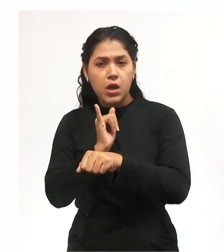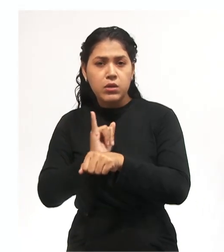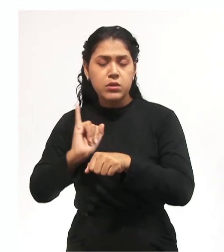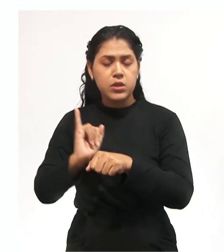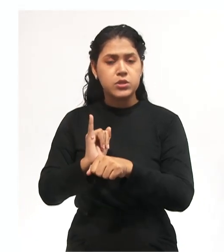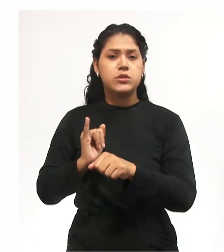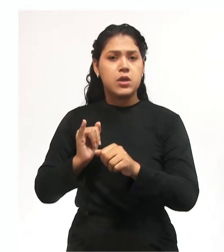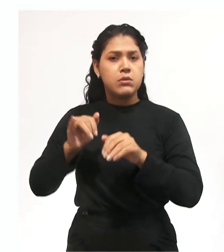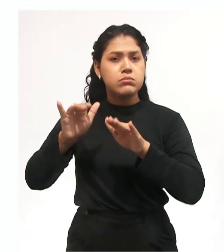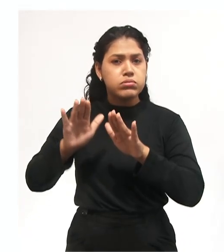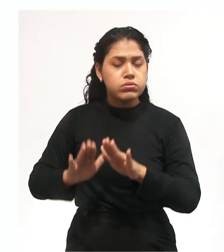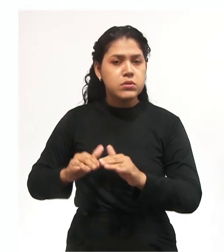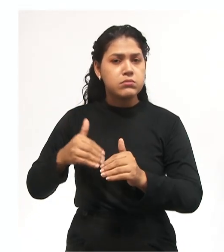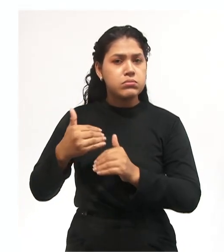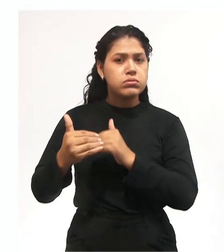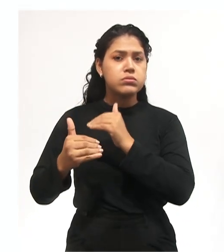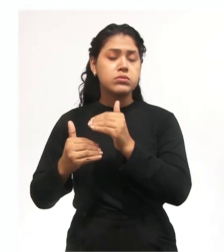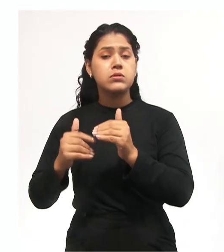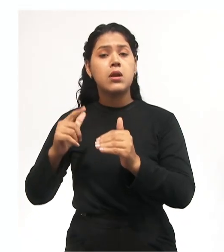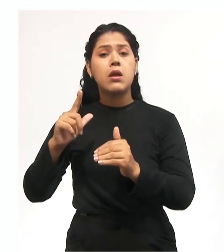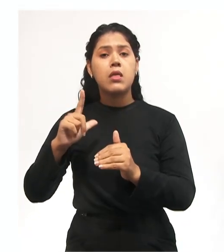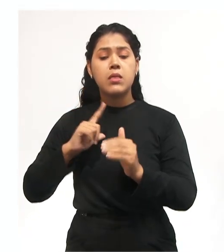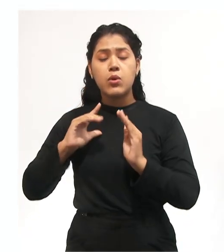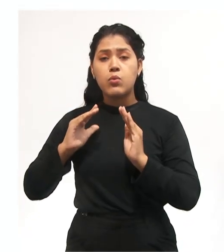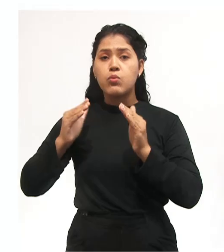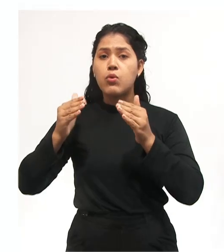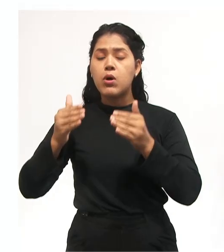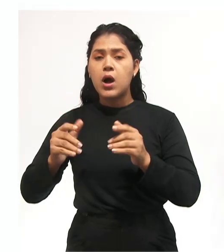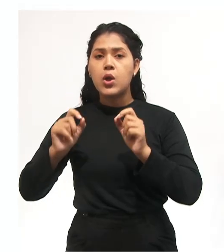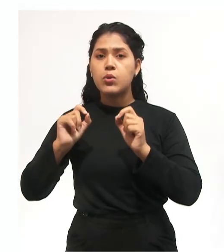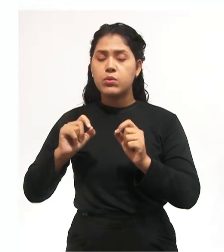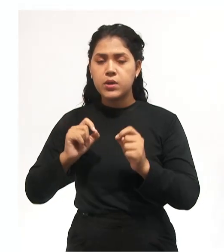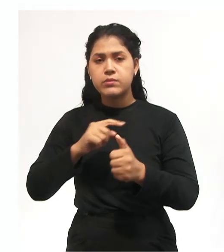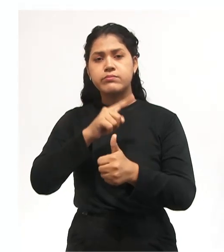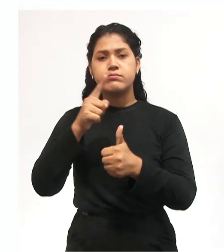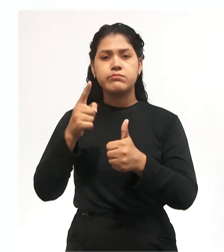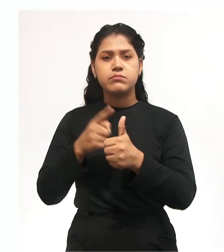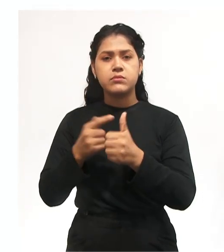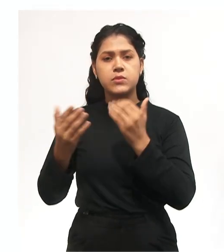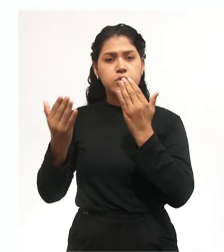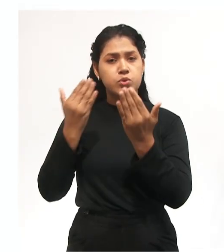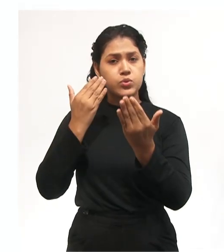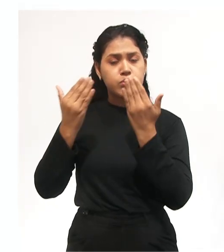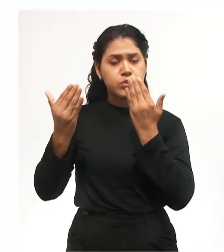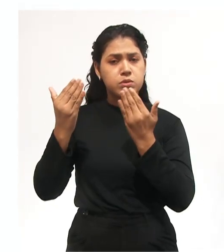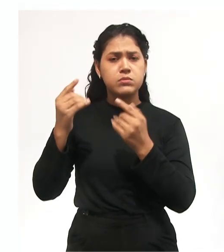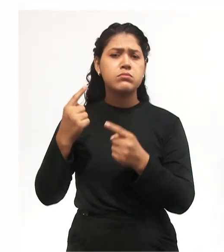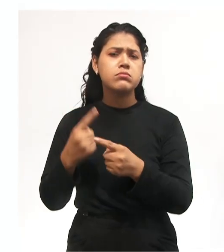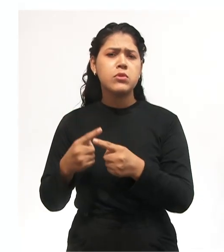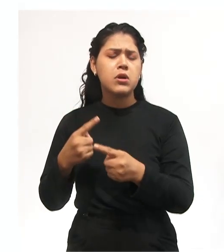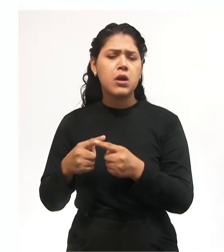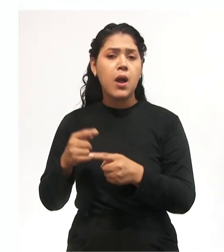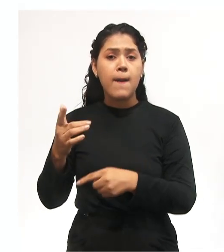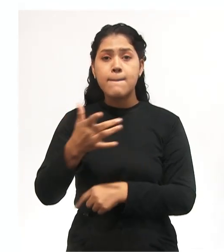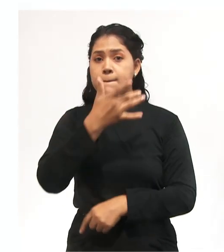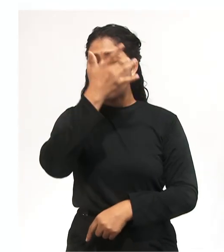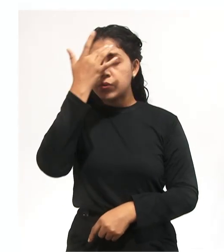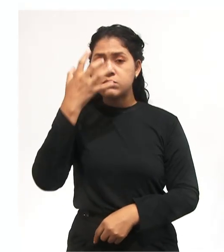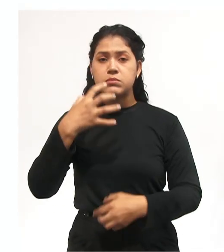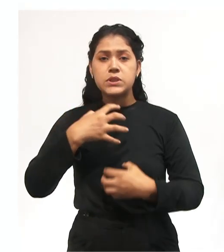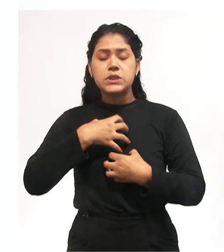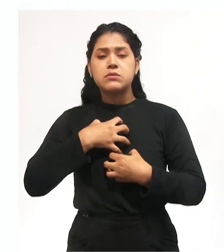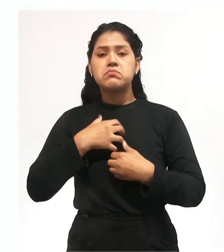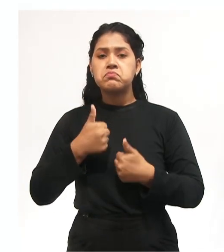condições ambientais e psicológicas satisfatórias. A pessoa precisa se sentir satisfeita dentro do